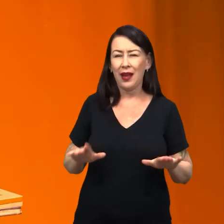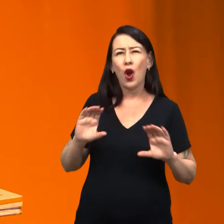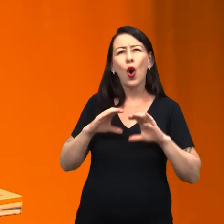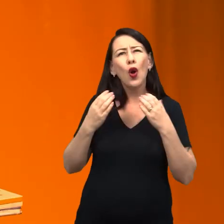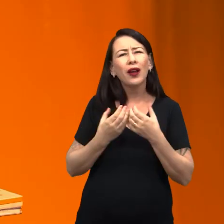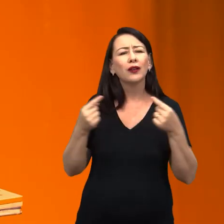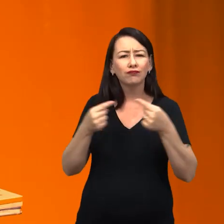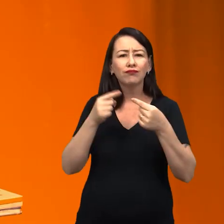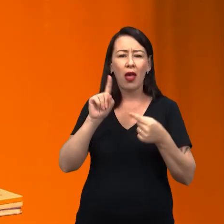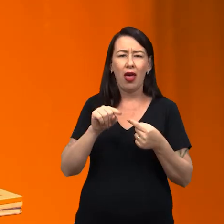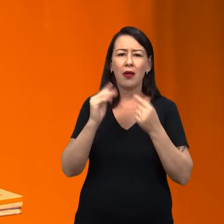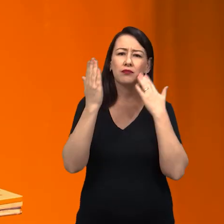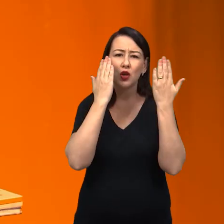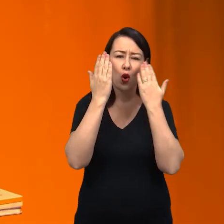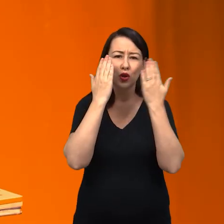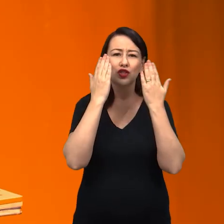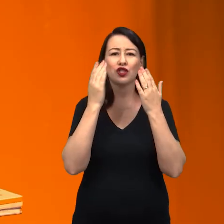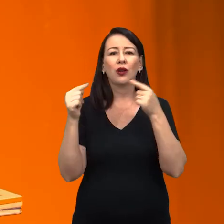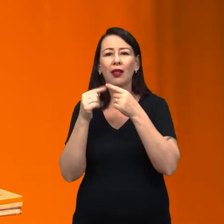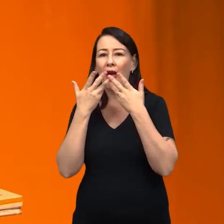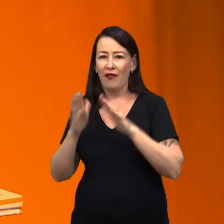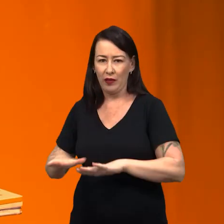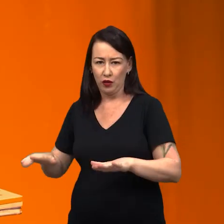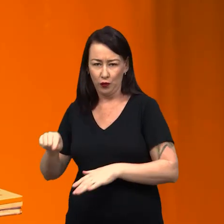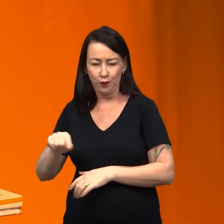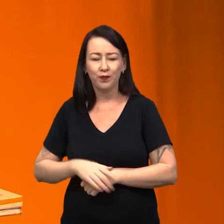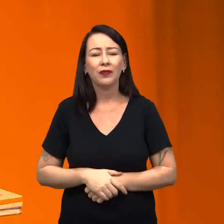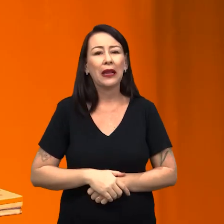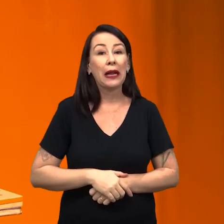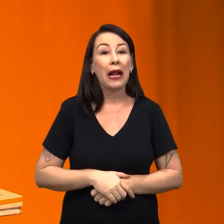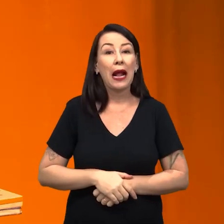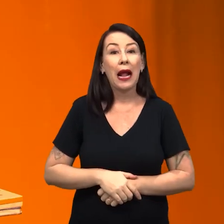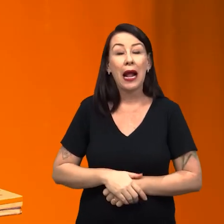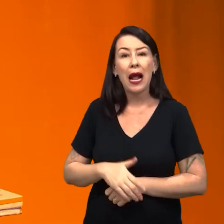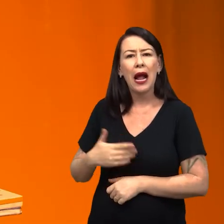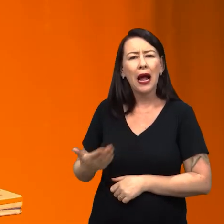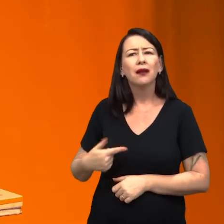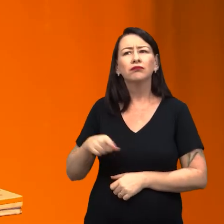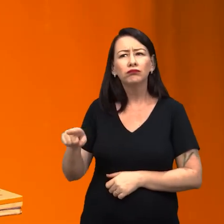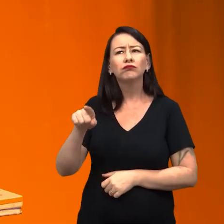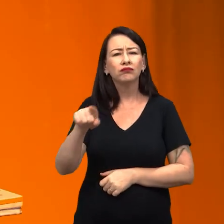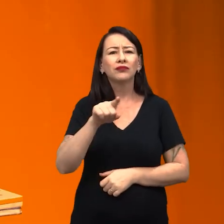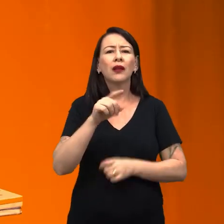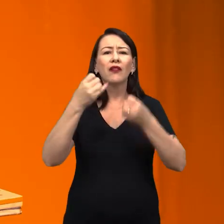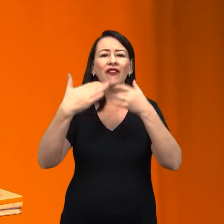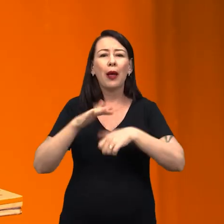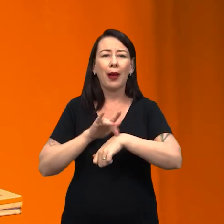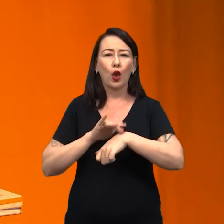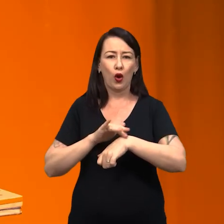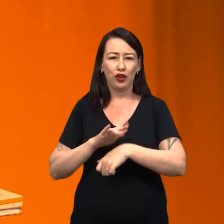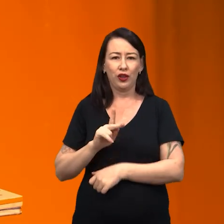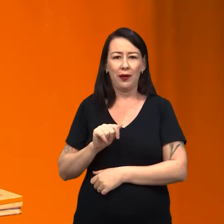relacionado com psicologia e infância. E muitos trabalhos falando das patologias. E eu fui